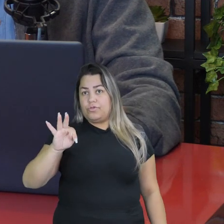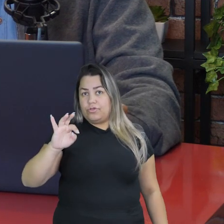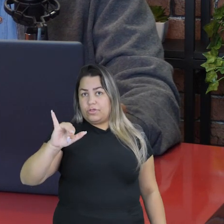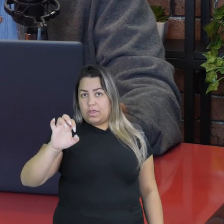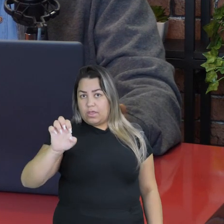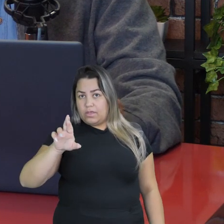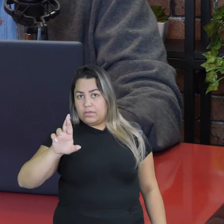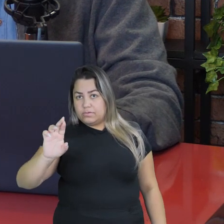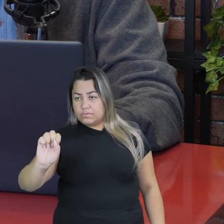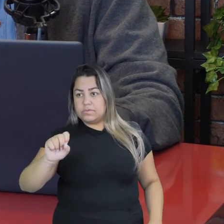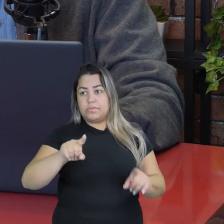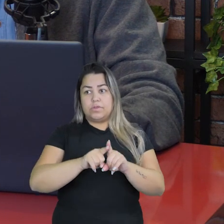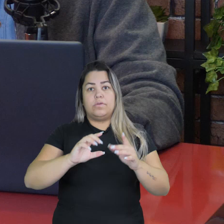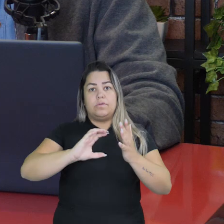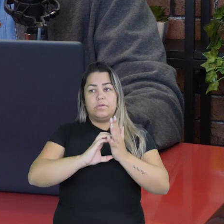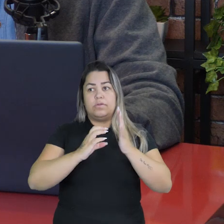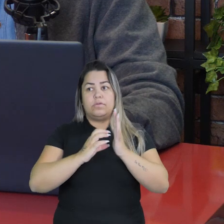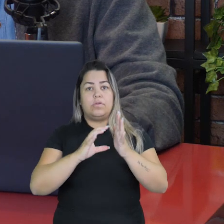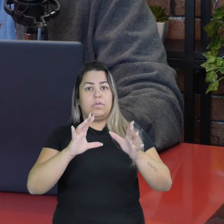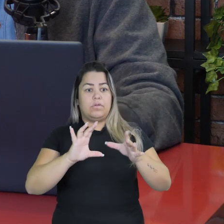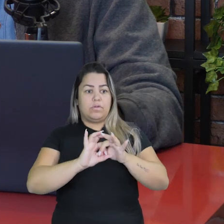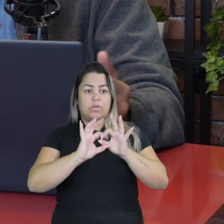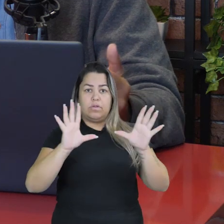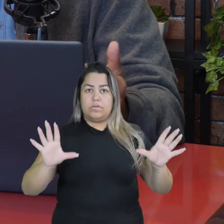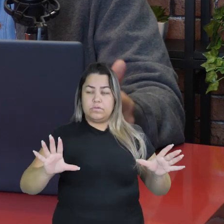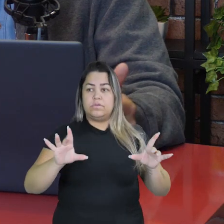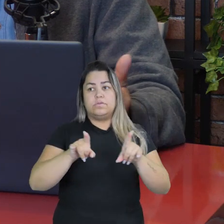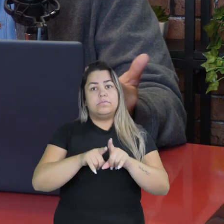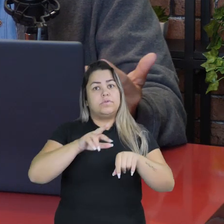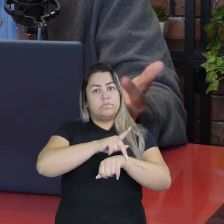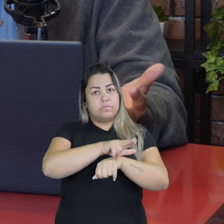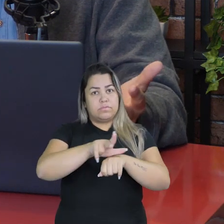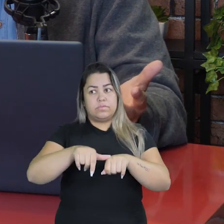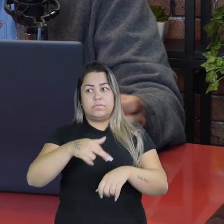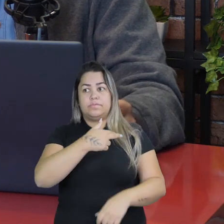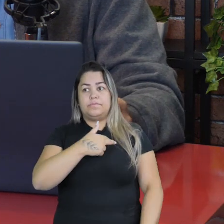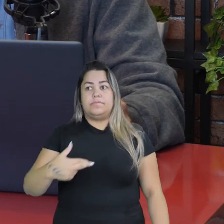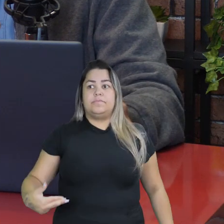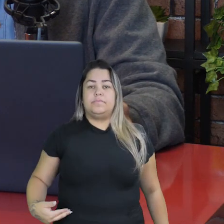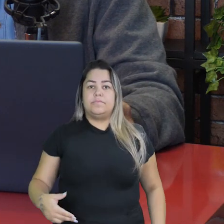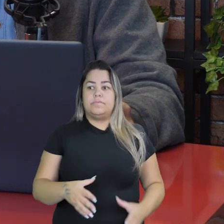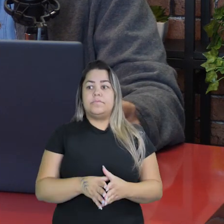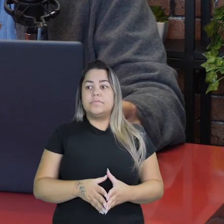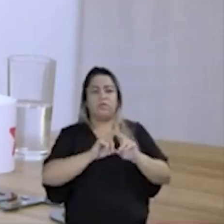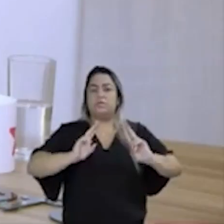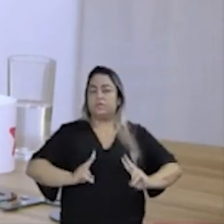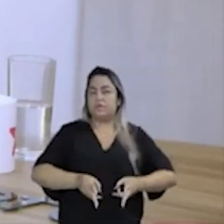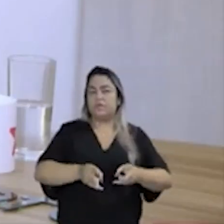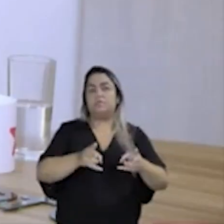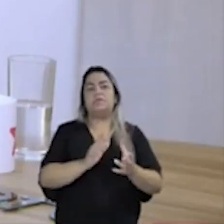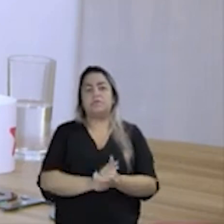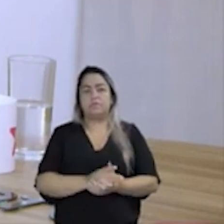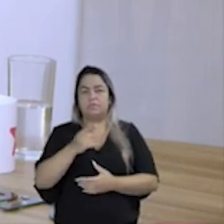Gutierres Barbosa. Ele reafirmou o compromisso do partido com a liberdade de culto e diversidade religiosa.